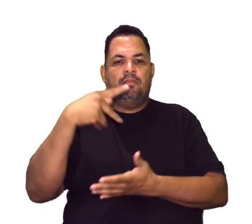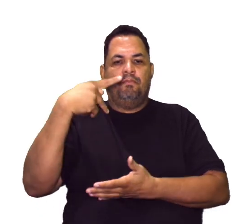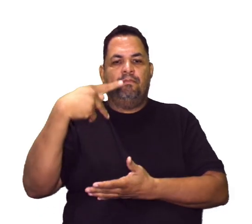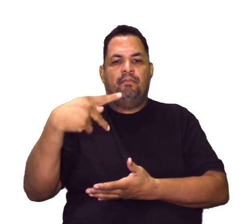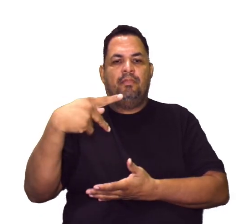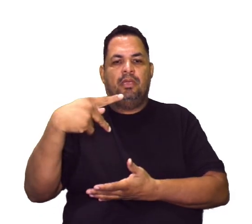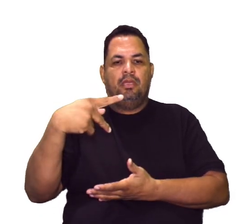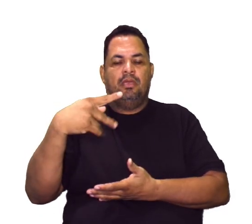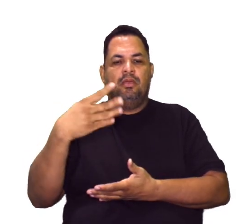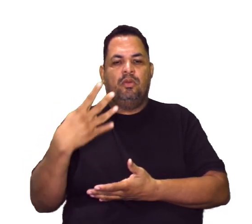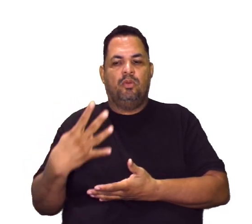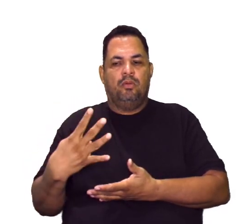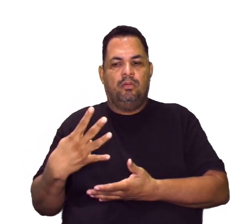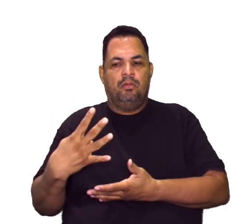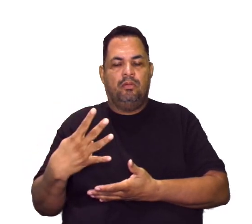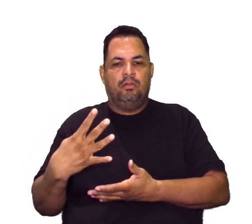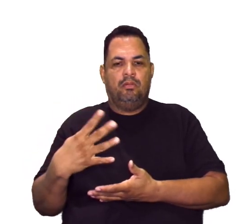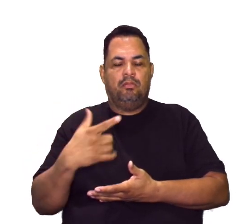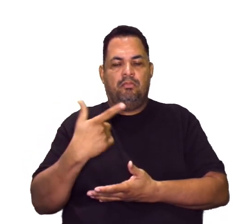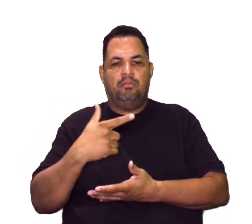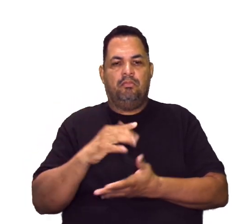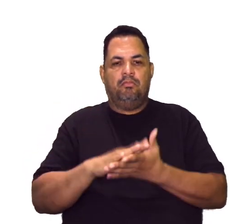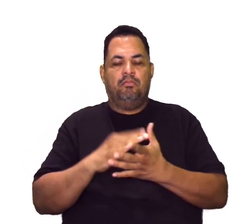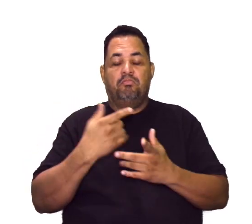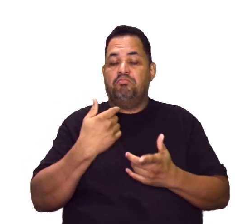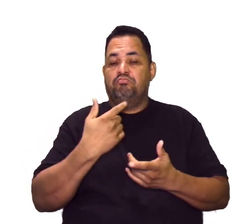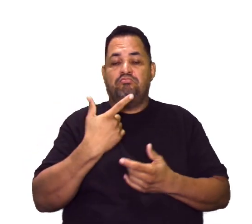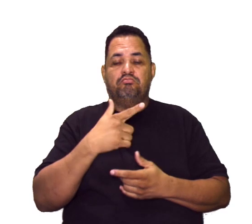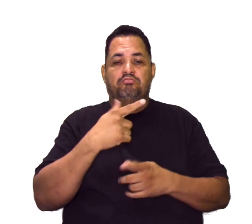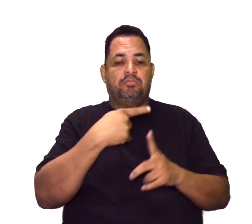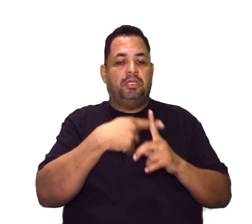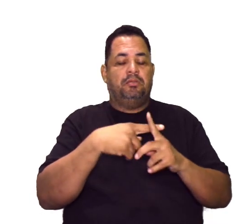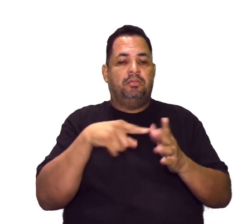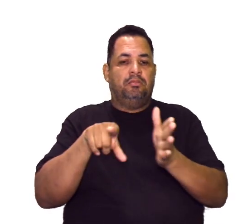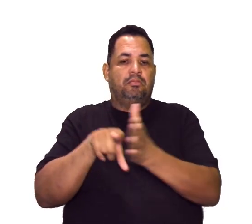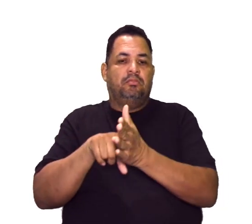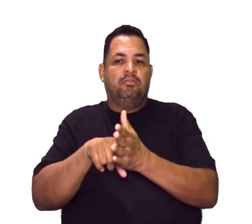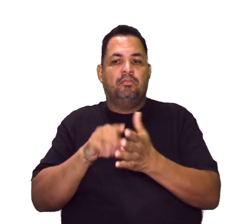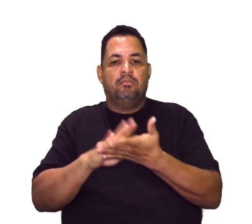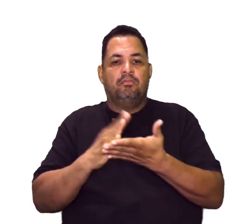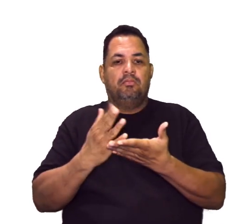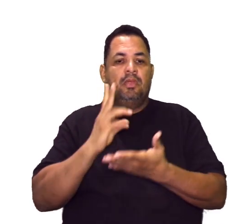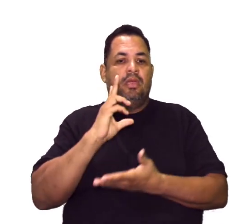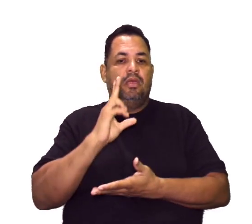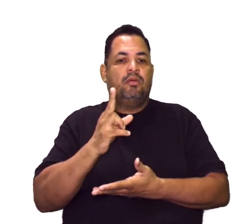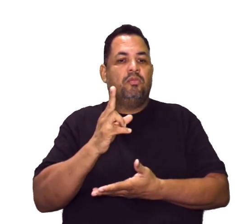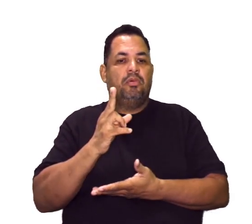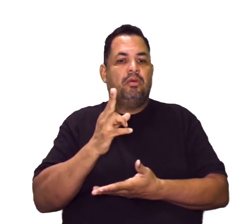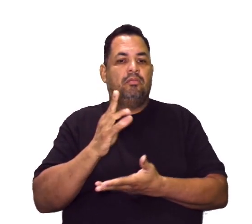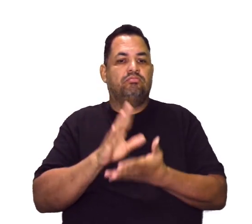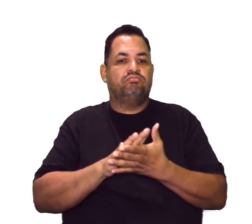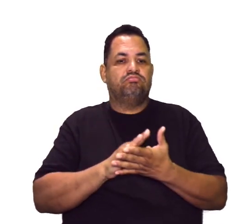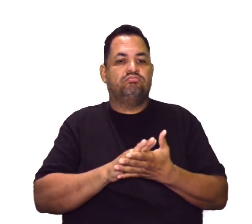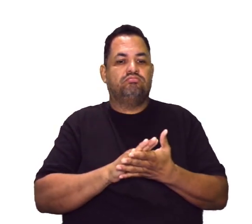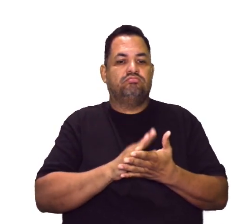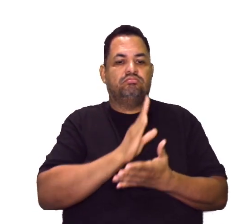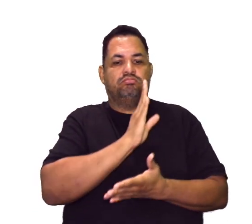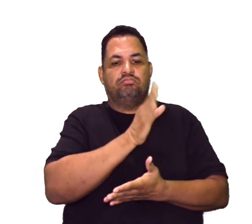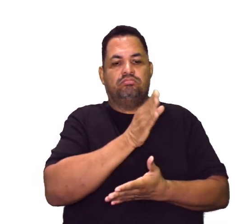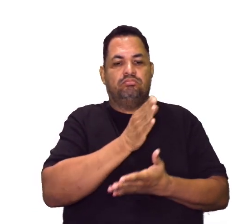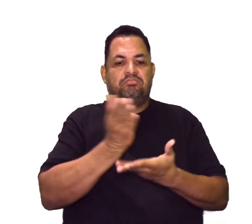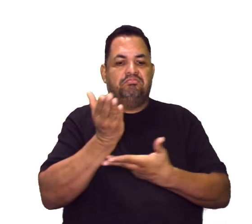fósforo, também não existe polaridade, porque a polaridade entre si é a mesma. Então,